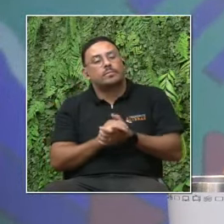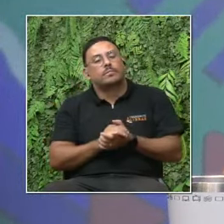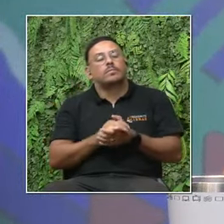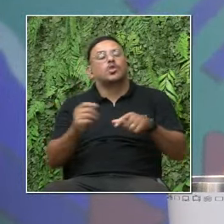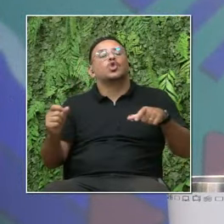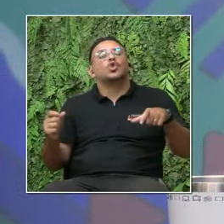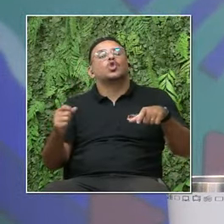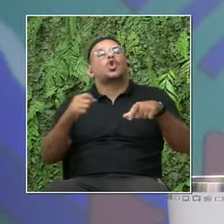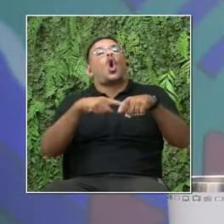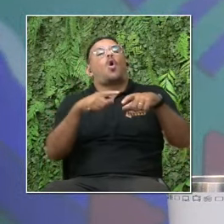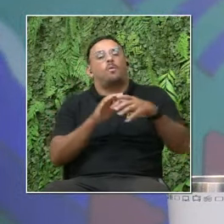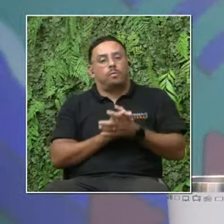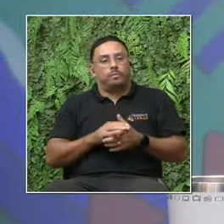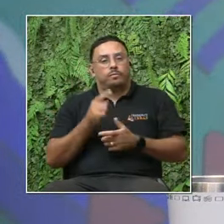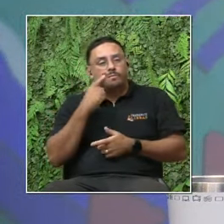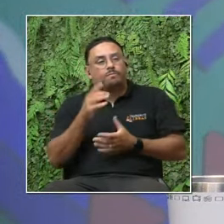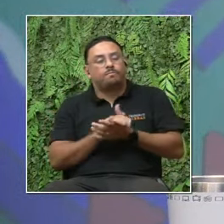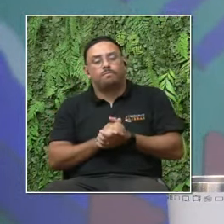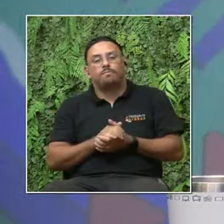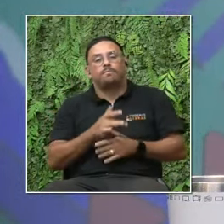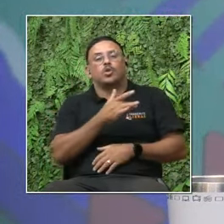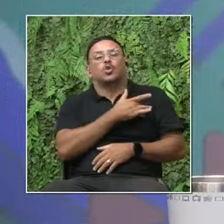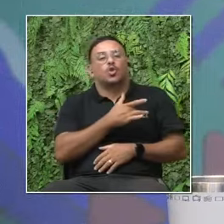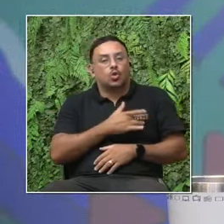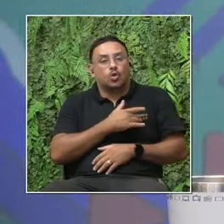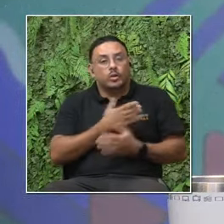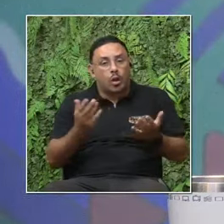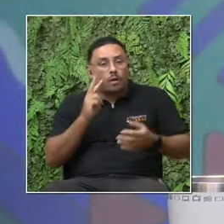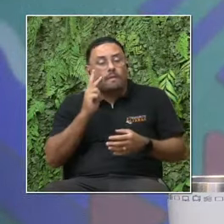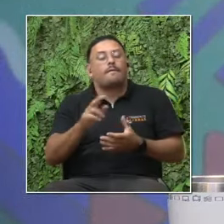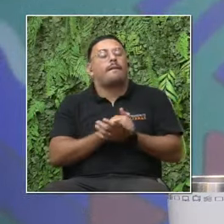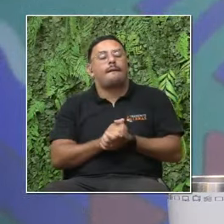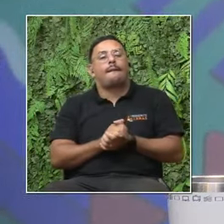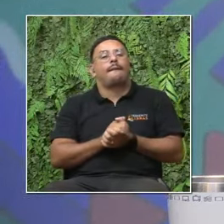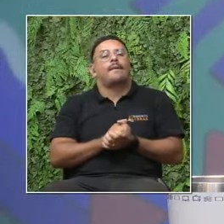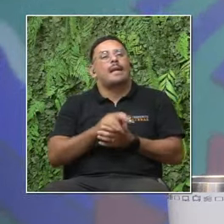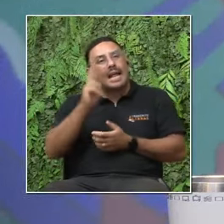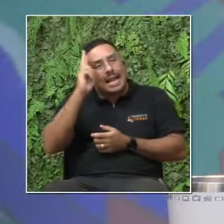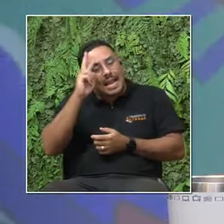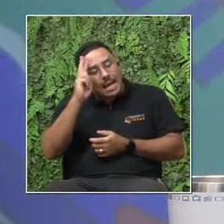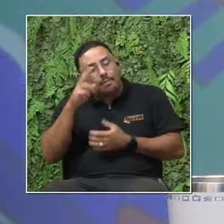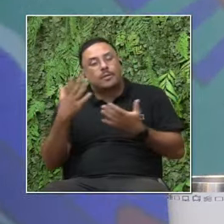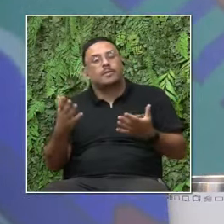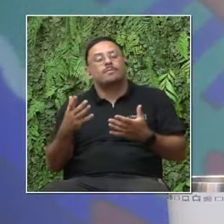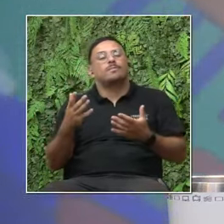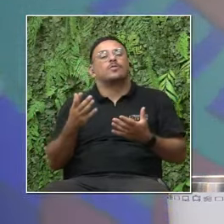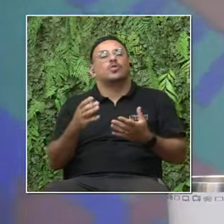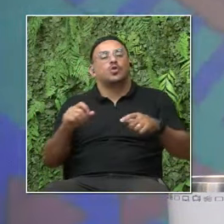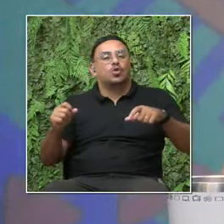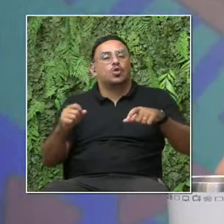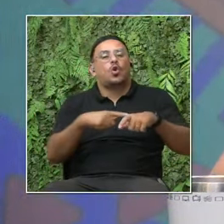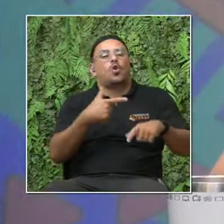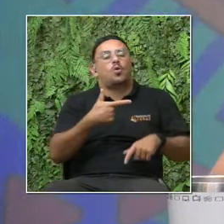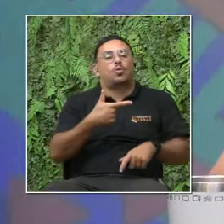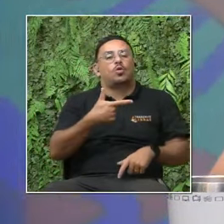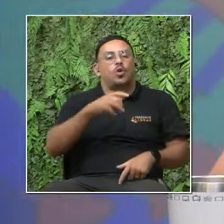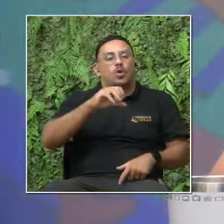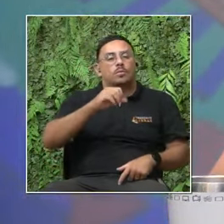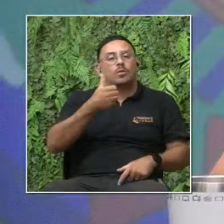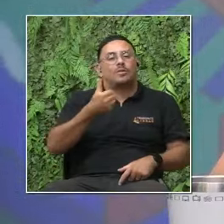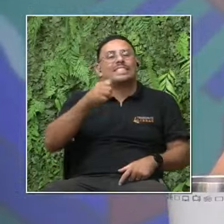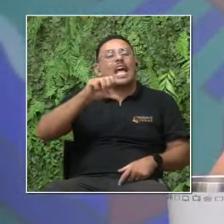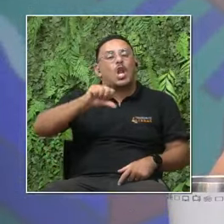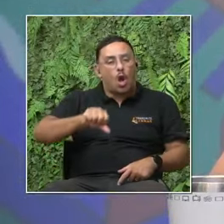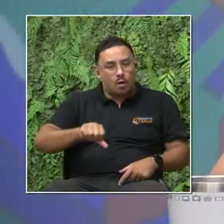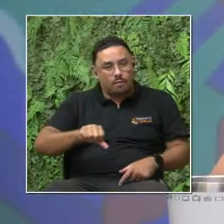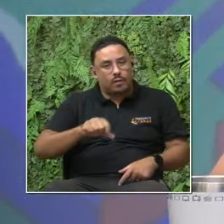gols né como o Cruzeiro hoje é o mandante vamos começar lembrando gol do Cruzeiro 2019